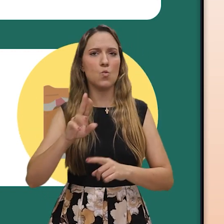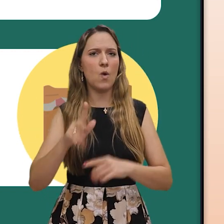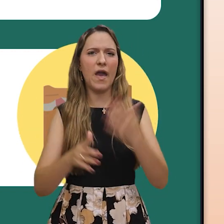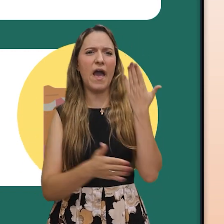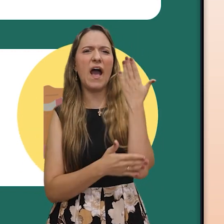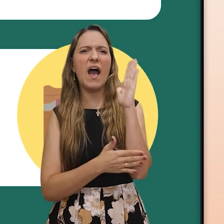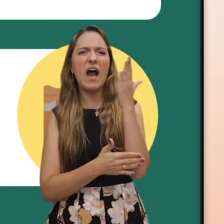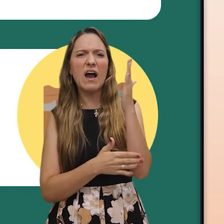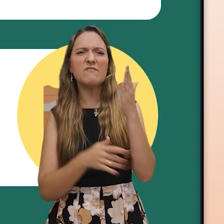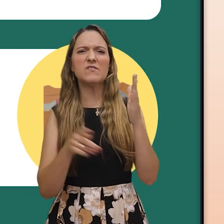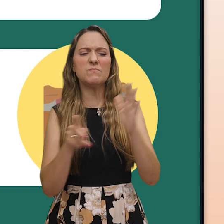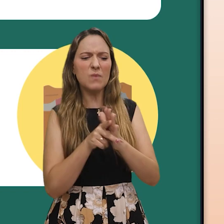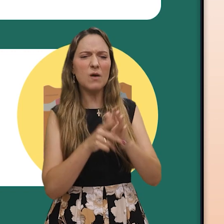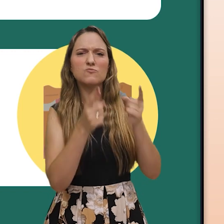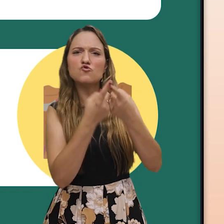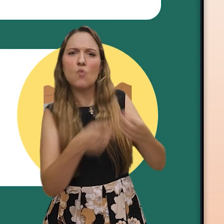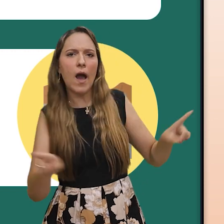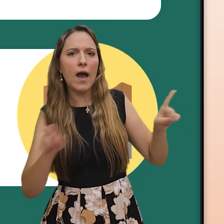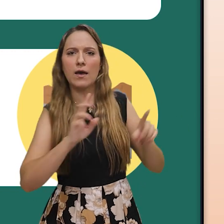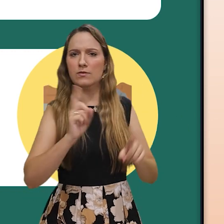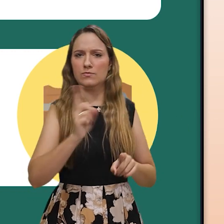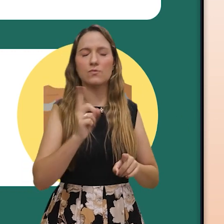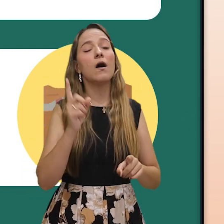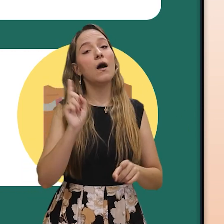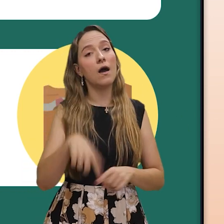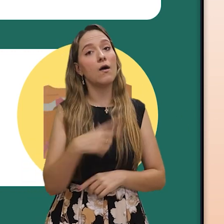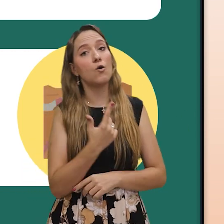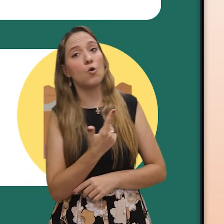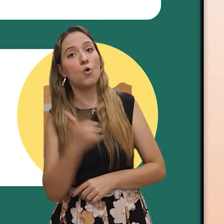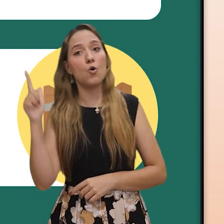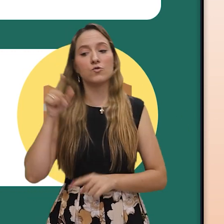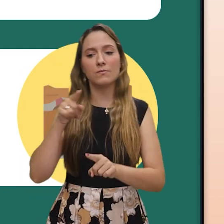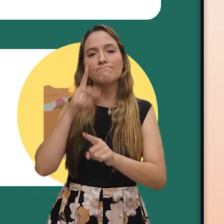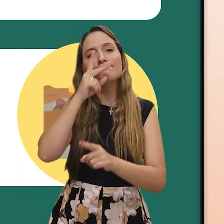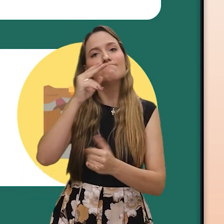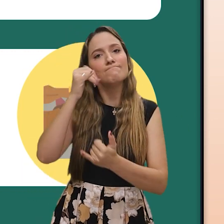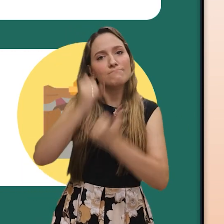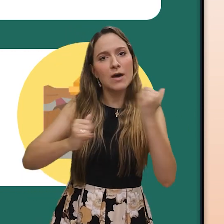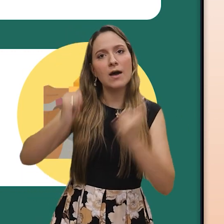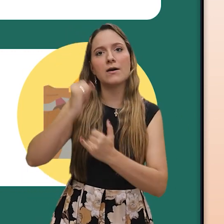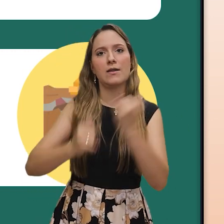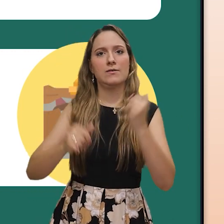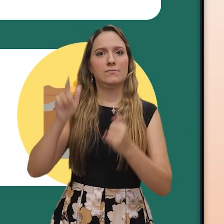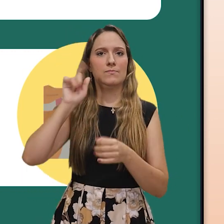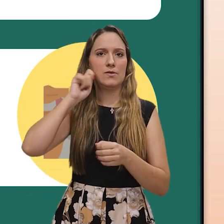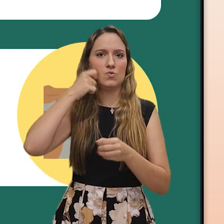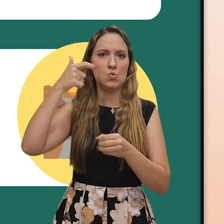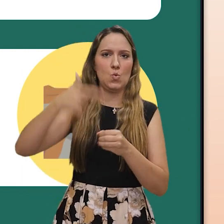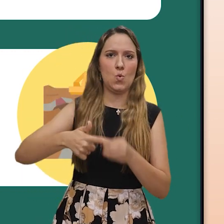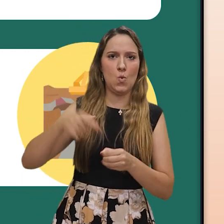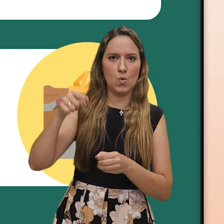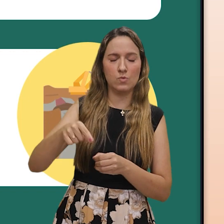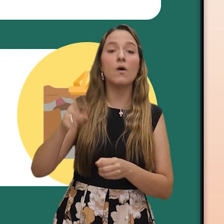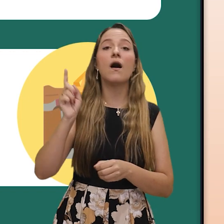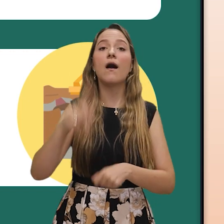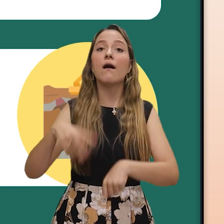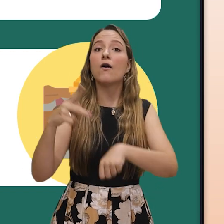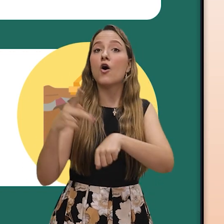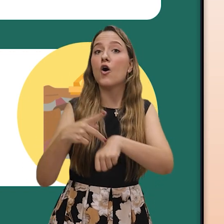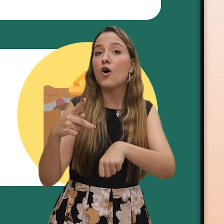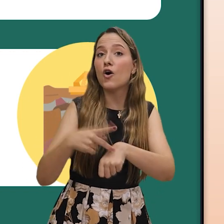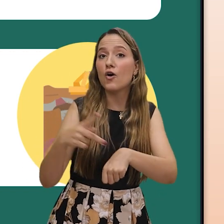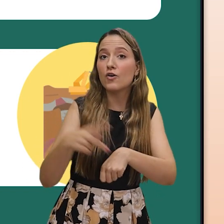muito semelhante em origem com o petróleo. Esse carvão mineral é uma